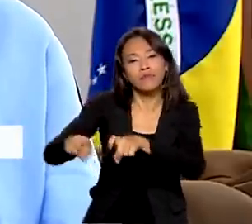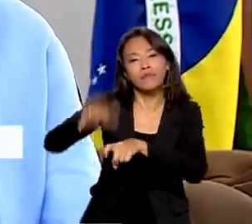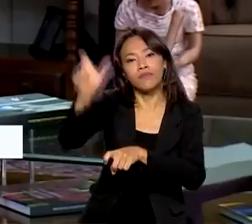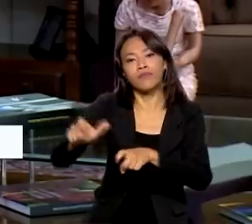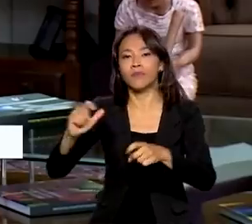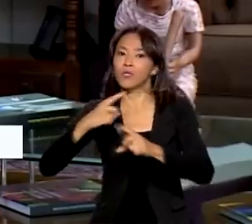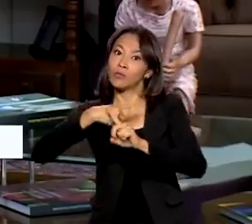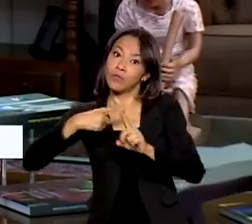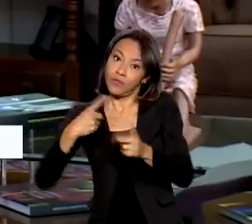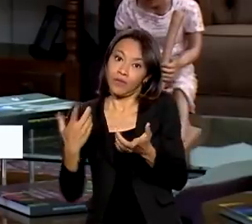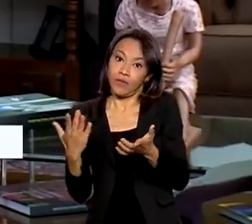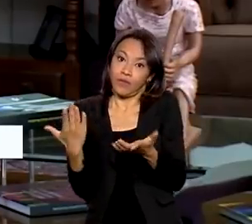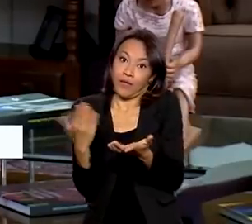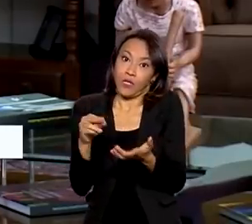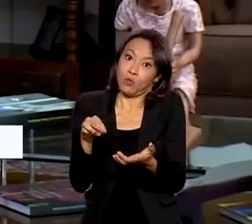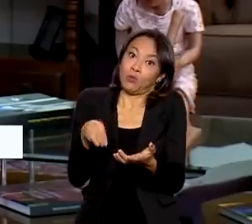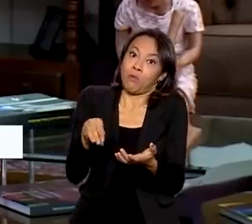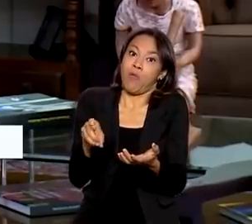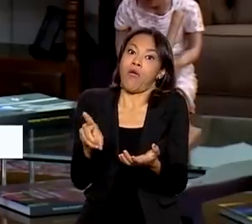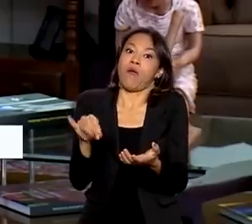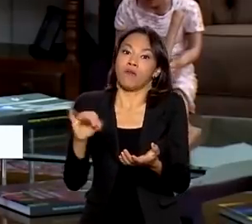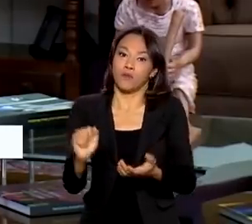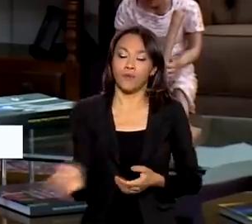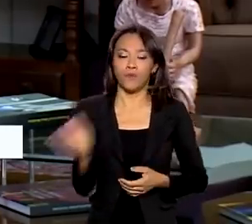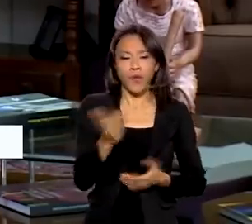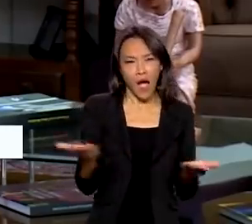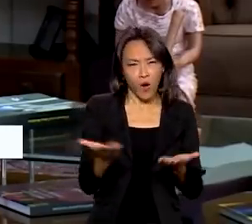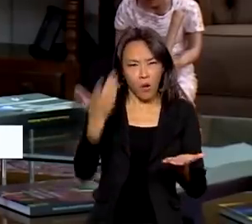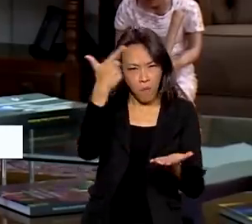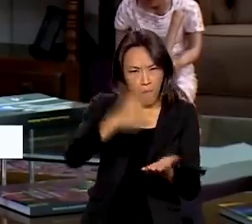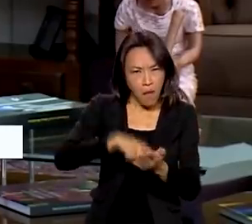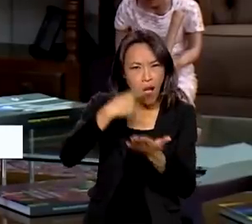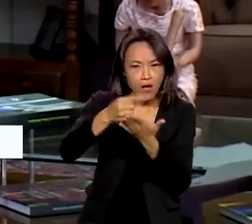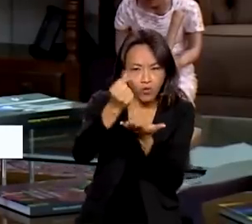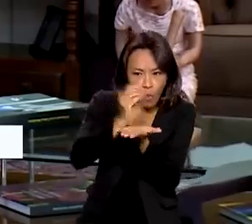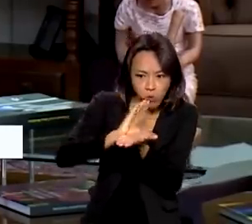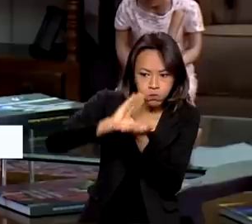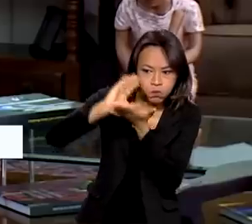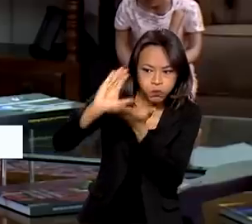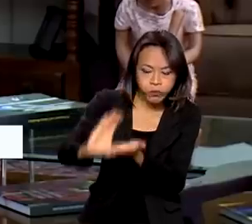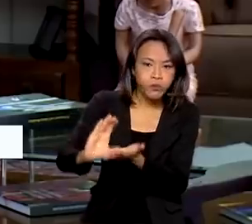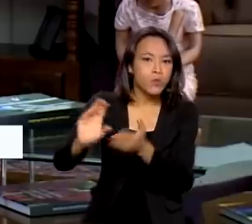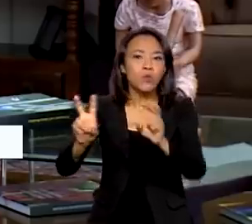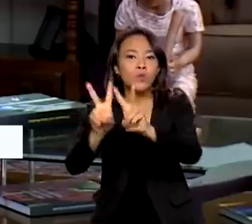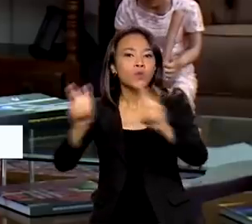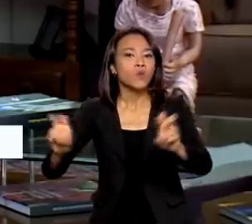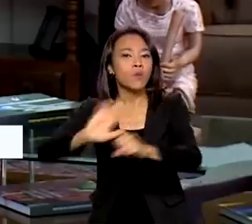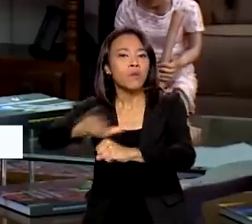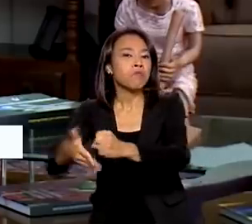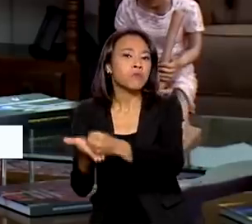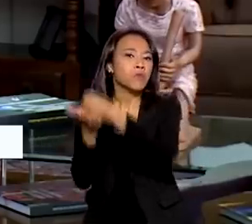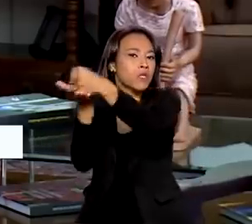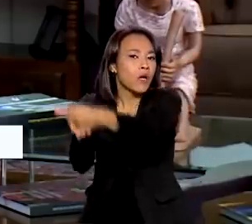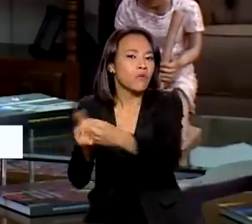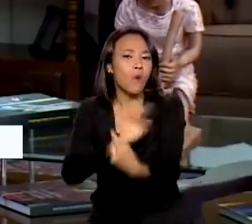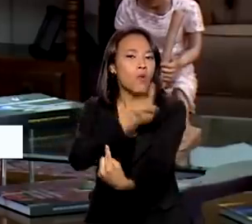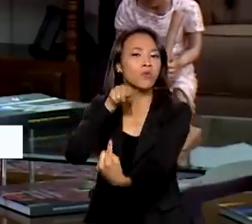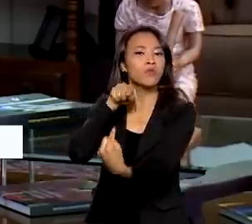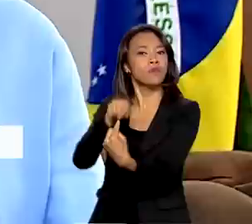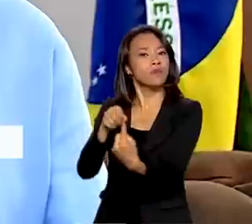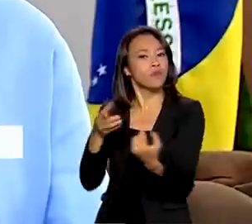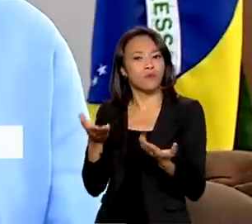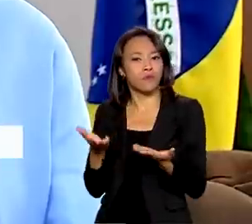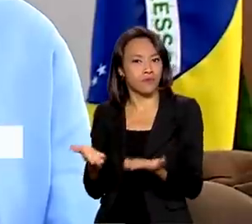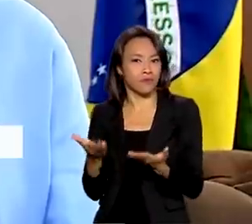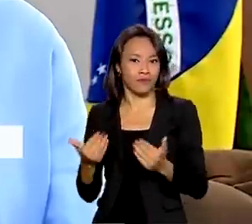Rurais agora meninas uma das novidades foi a destinação de mais recursos para a criação de práticas sustentáveis com o objetivo do ministério com